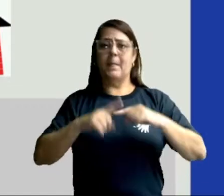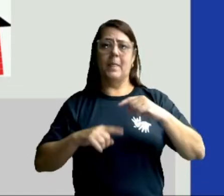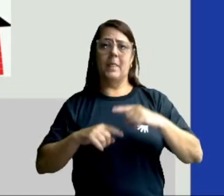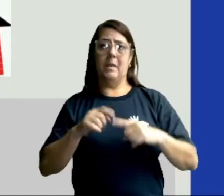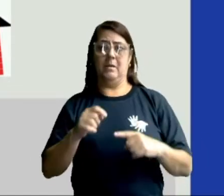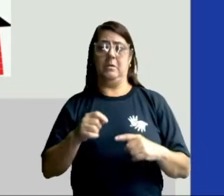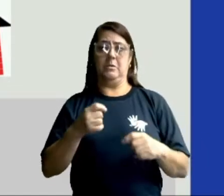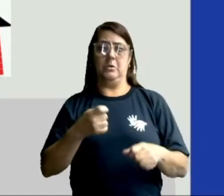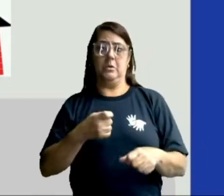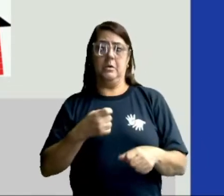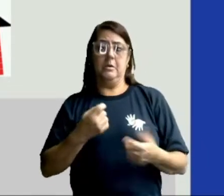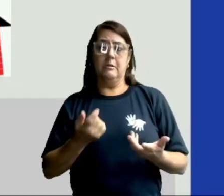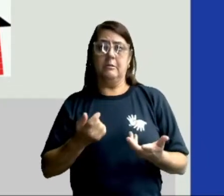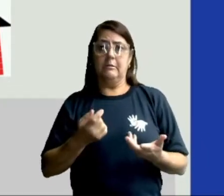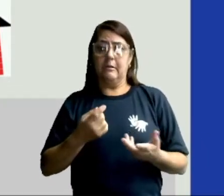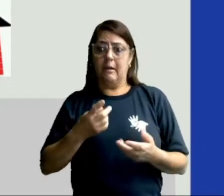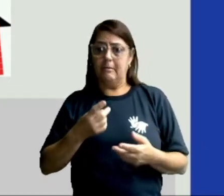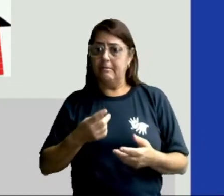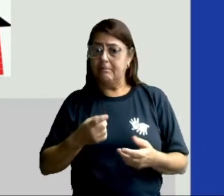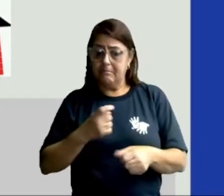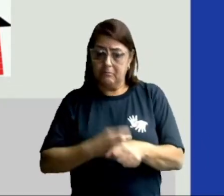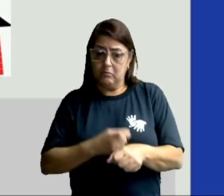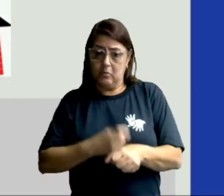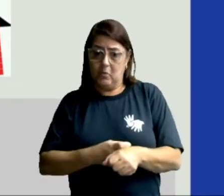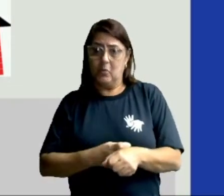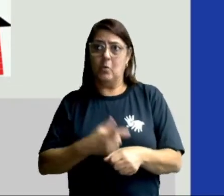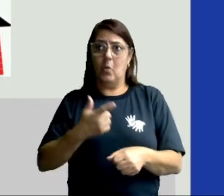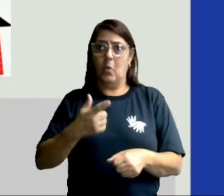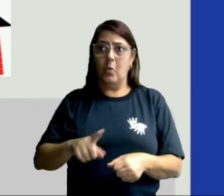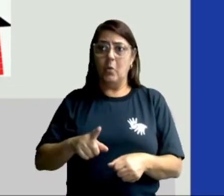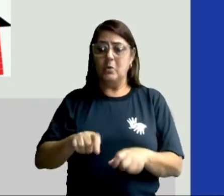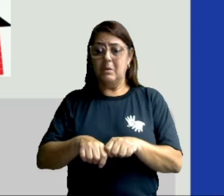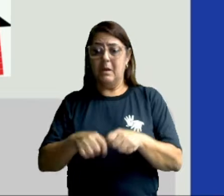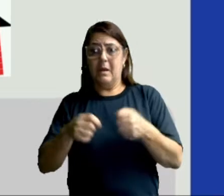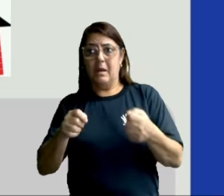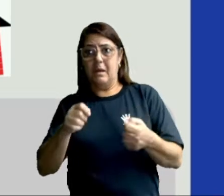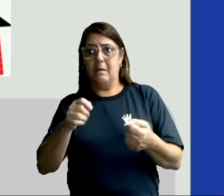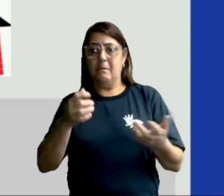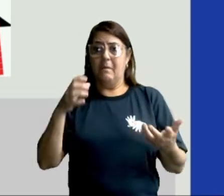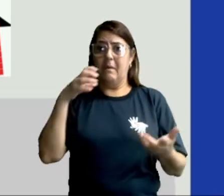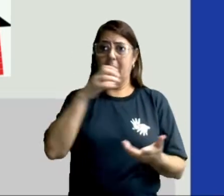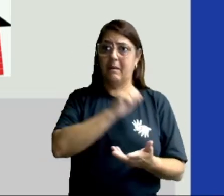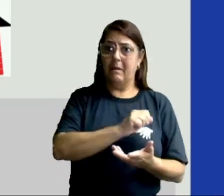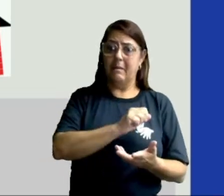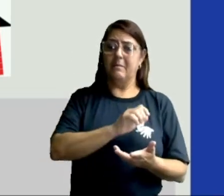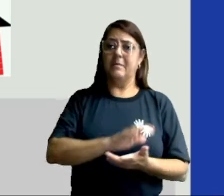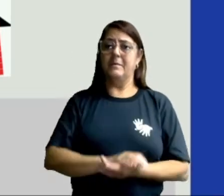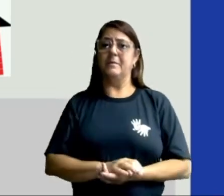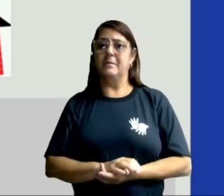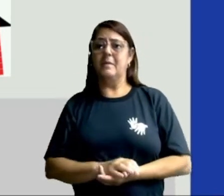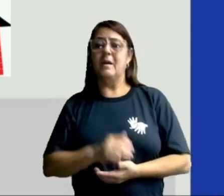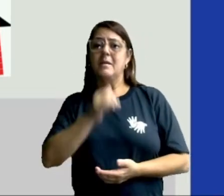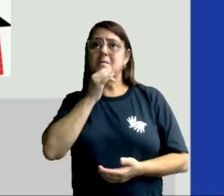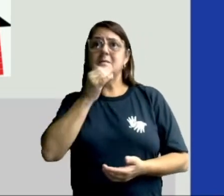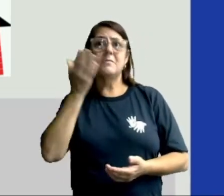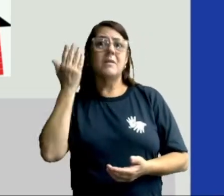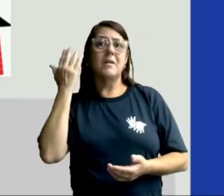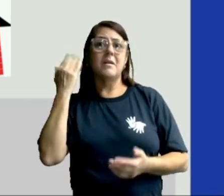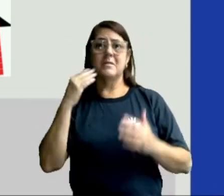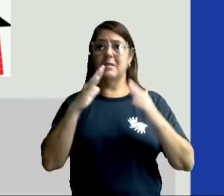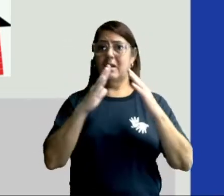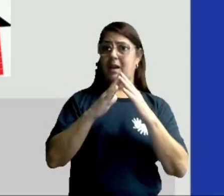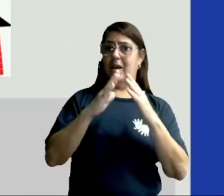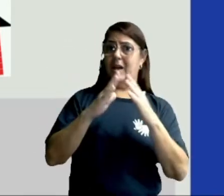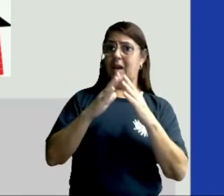mais resistentes, outros que são menos resistentes, como aquele exemplo que eu tinha dado para vocês, das